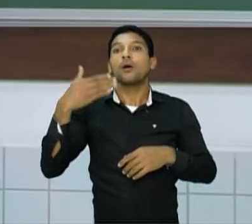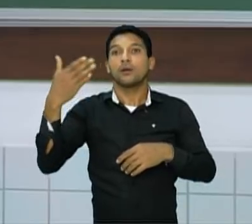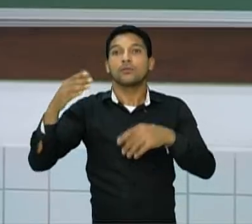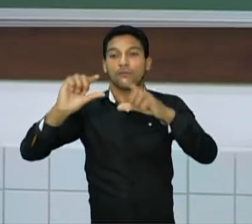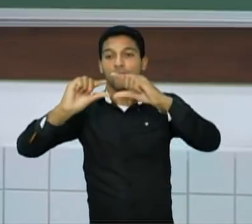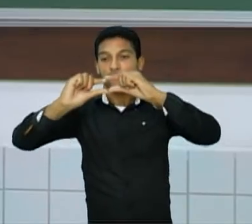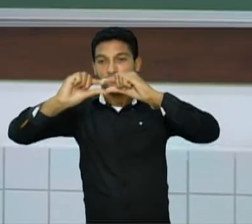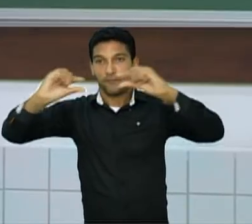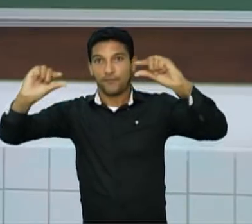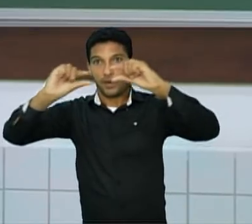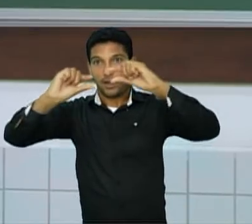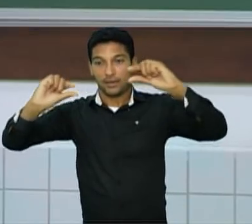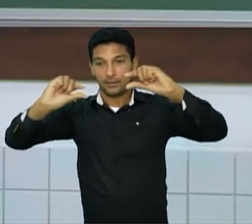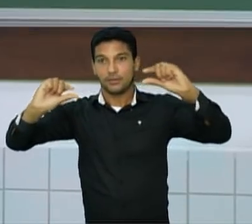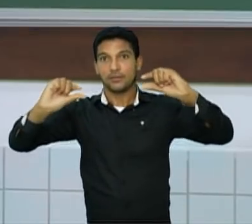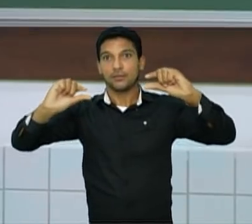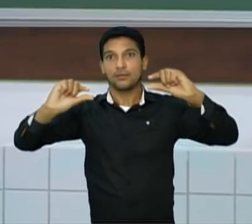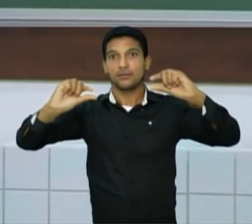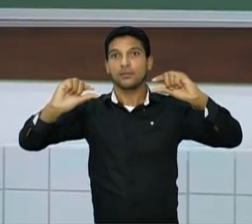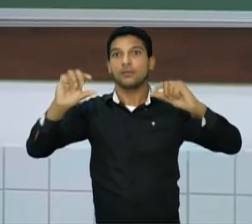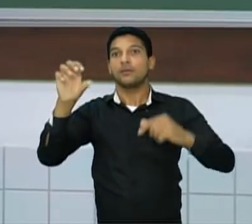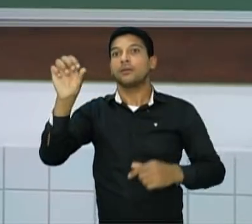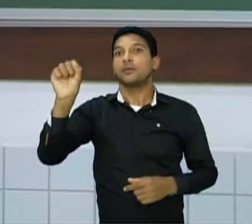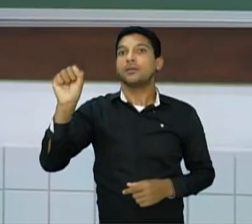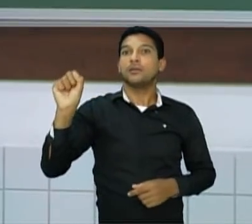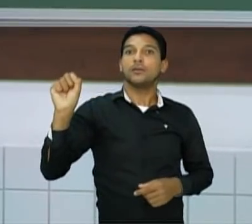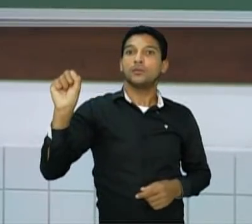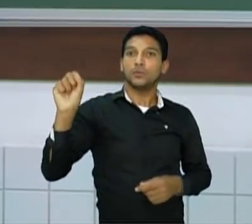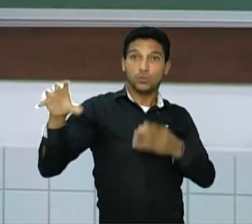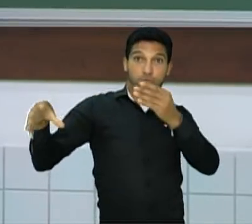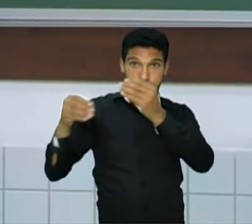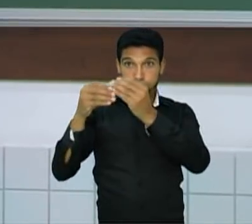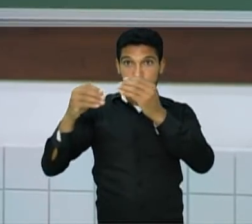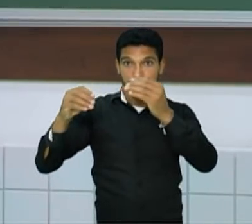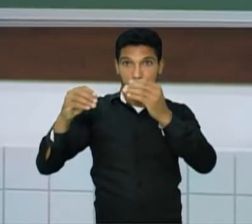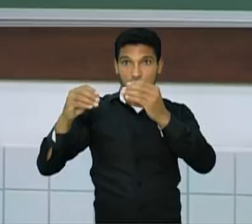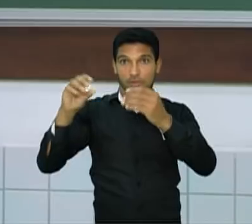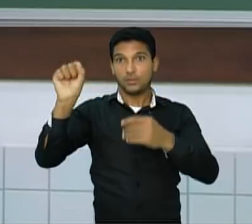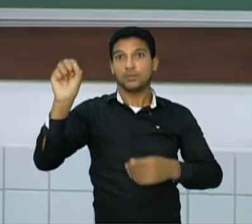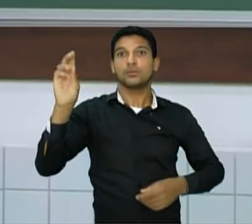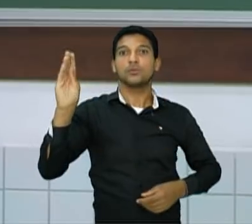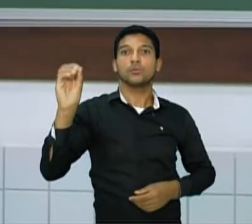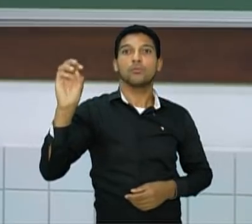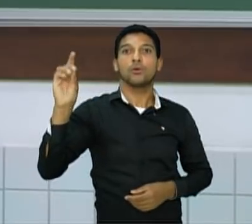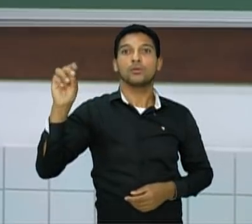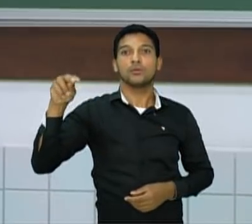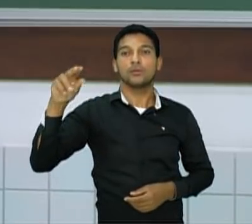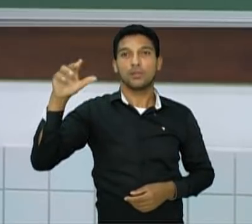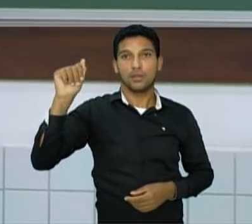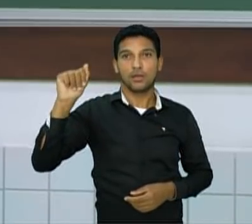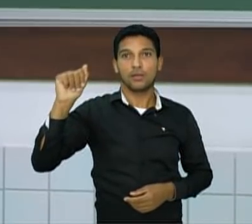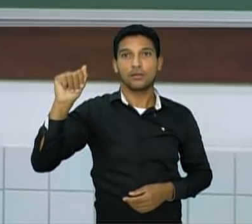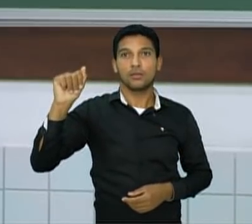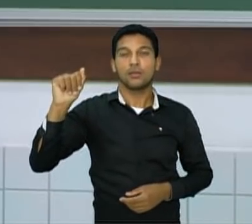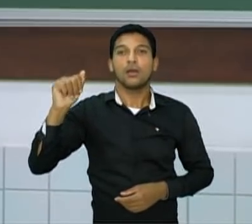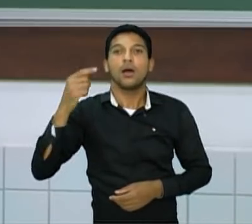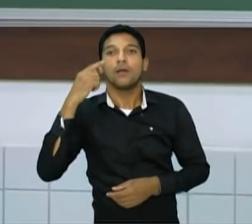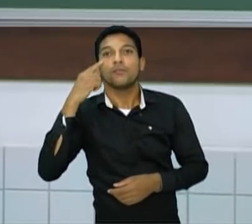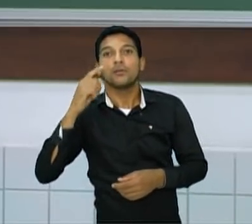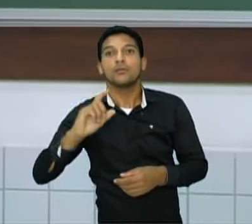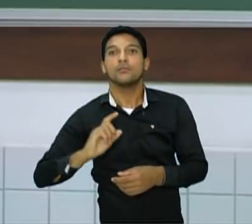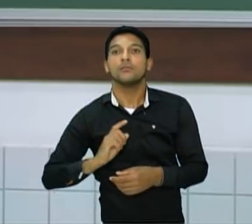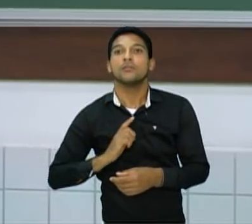subordinada substantiva apositiva. Quando lá no período simples eu tenho um objeto direto, agora eu vou